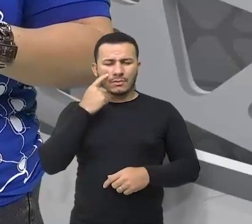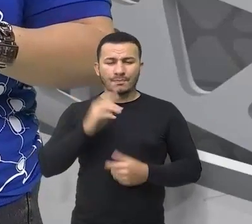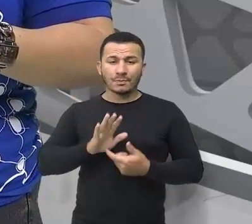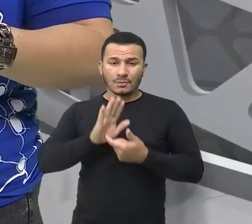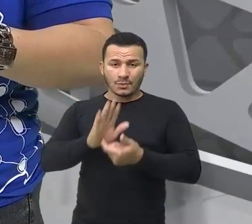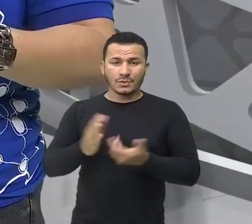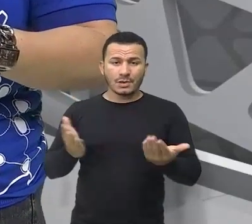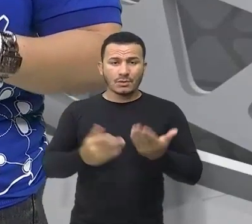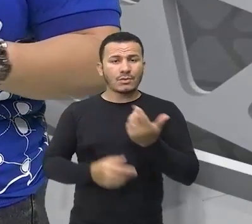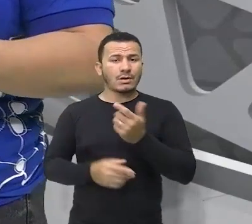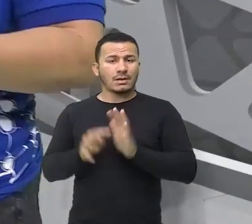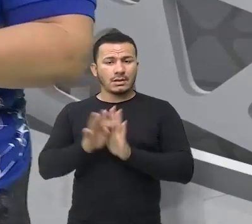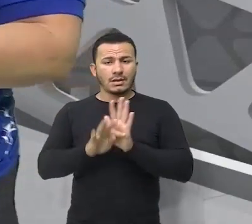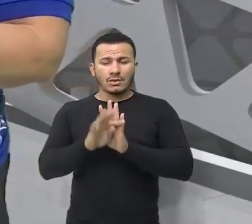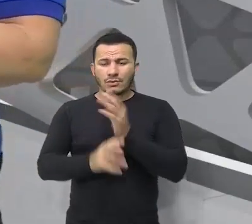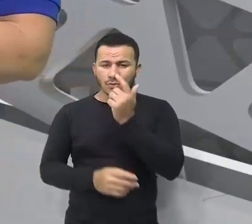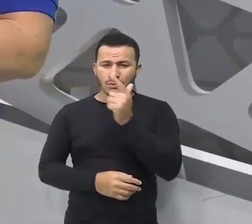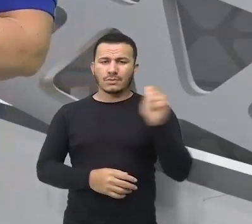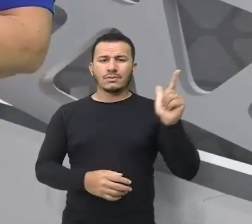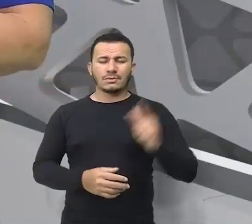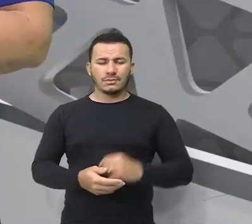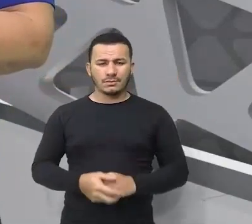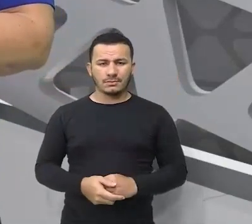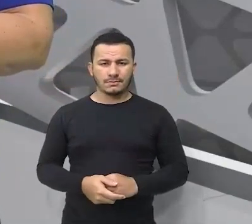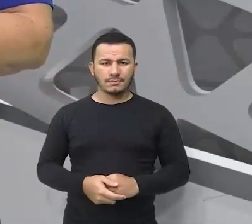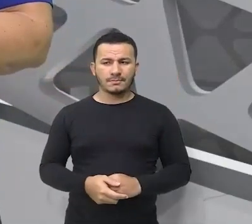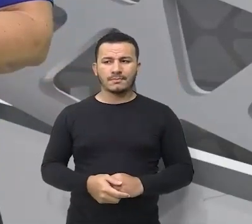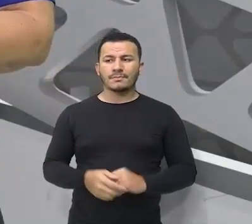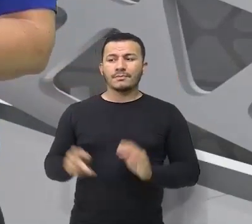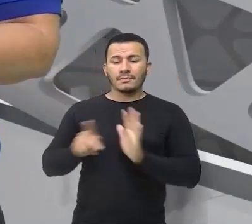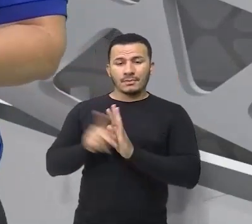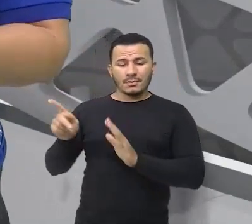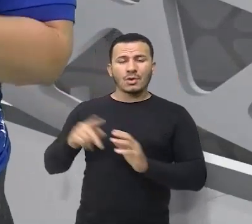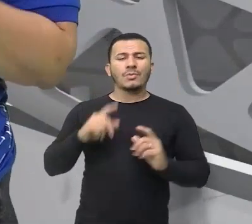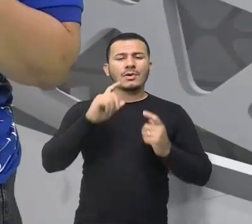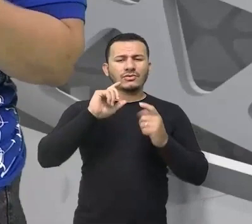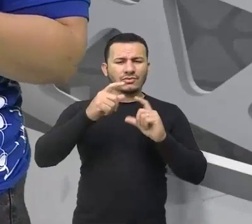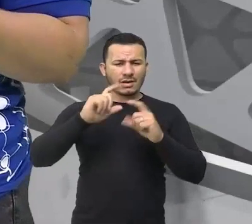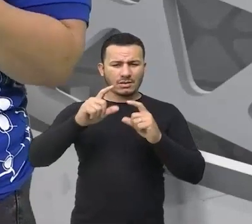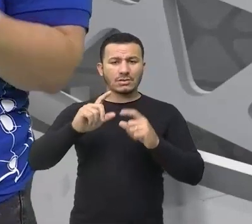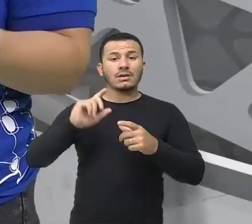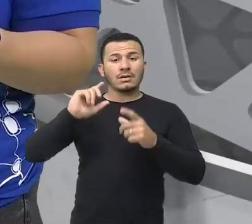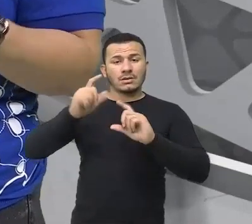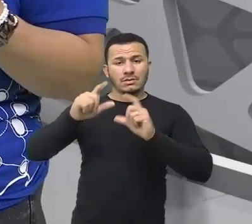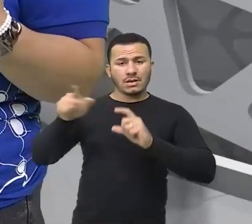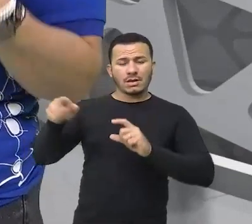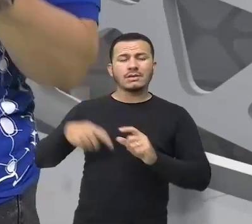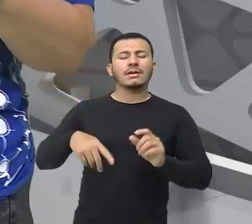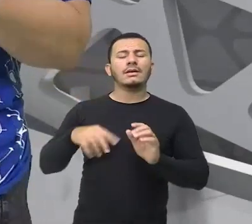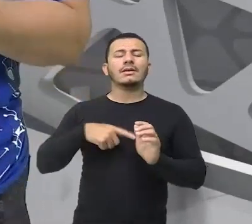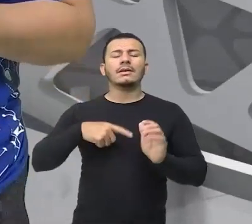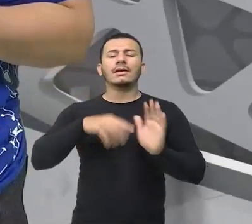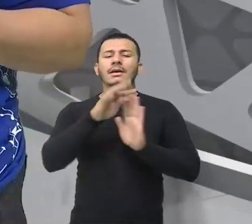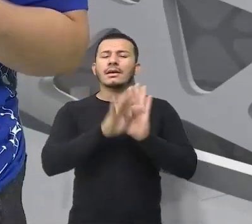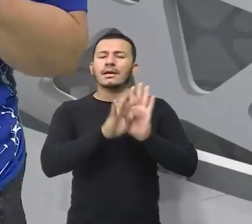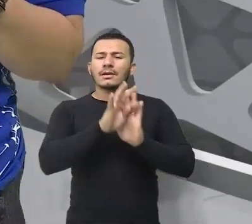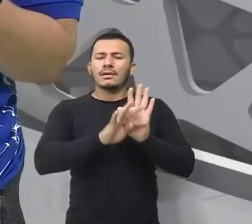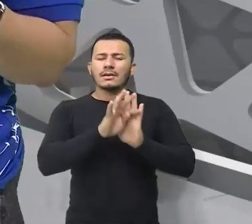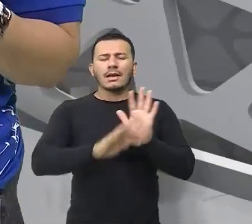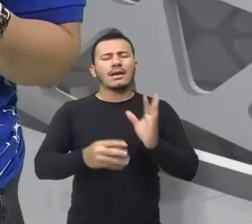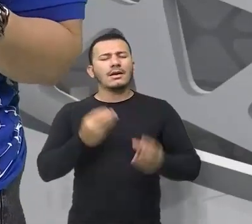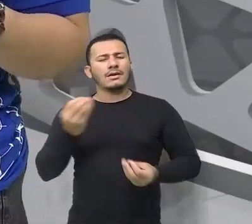vamos a esse outro texto? Olhem só, o outro texto é uma charge. E a charge, ela já é um texto que